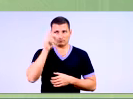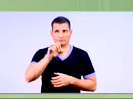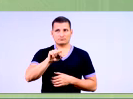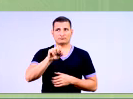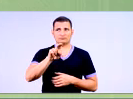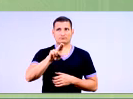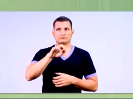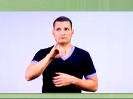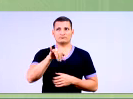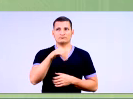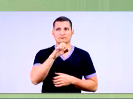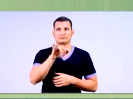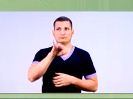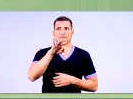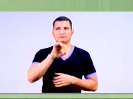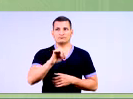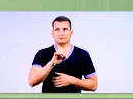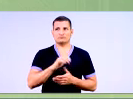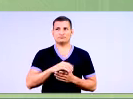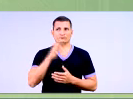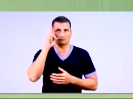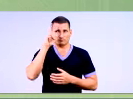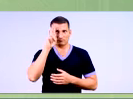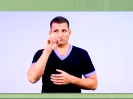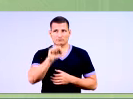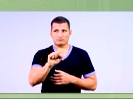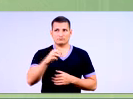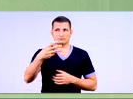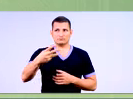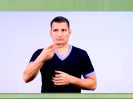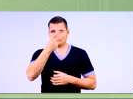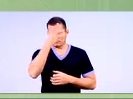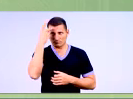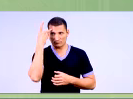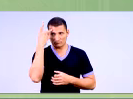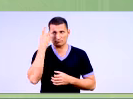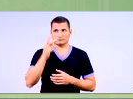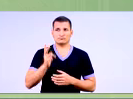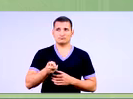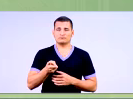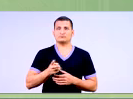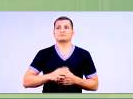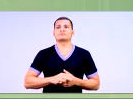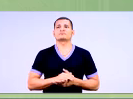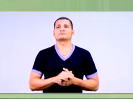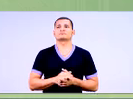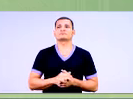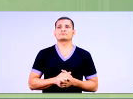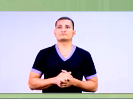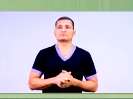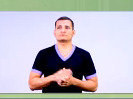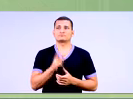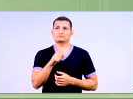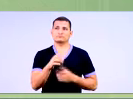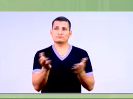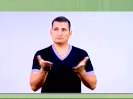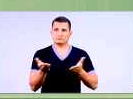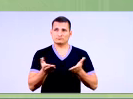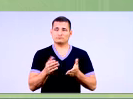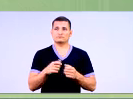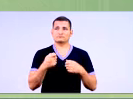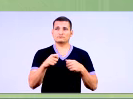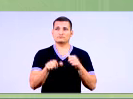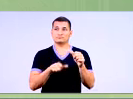cedo. Lembram do S na terceira pessoa? He, she, it, Mary é a mesma coisa que she. Isso aqui é presente, eu tenho que colocar